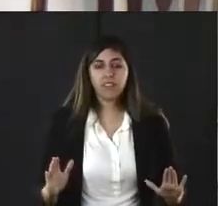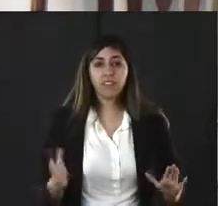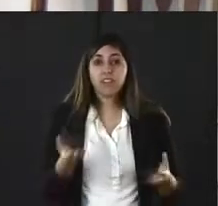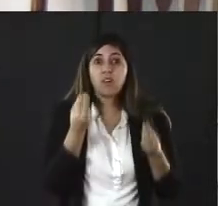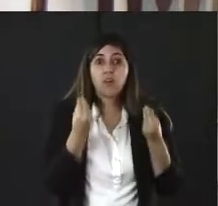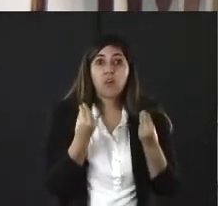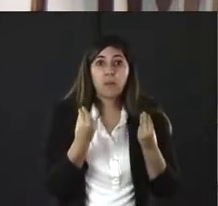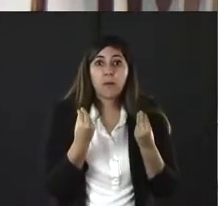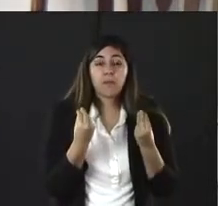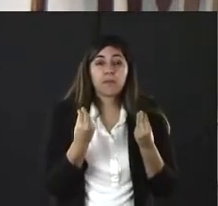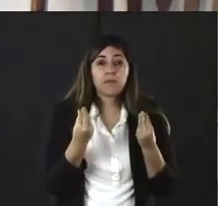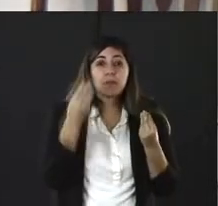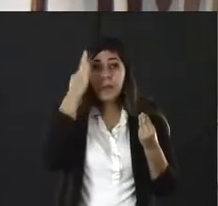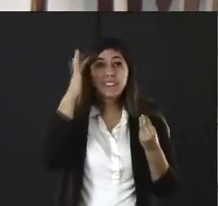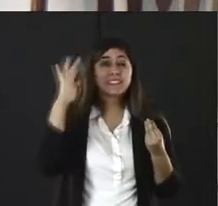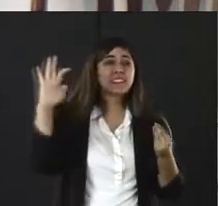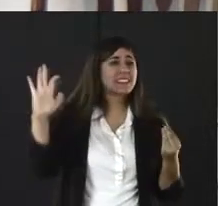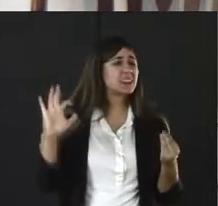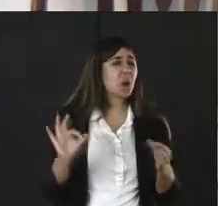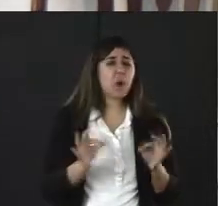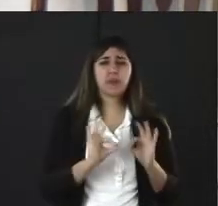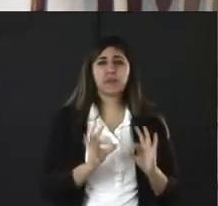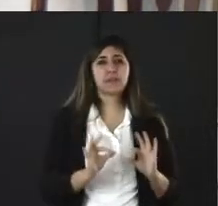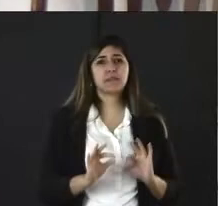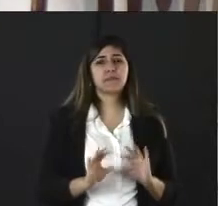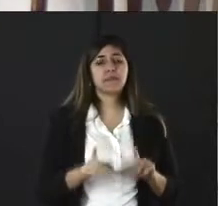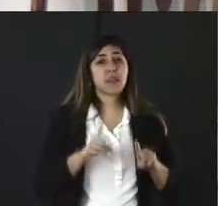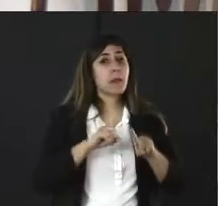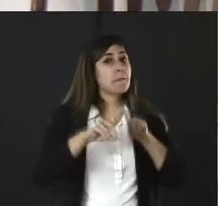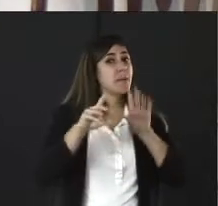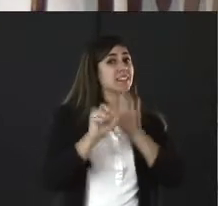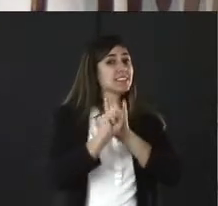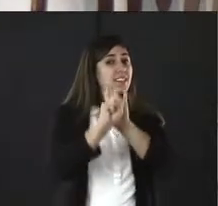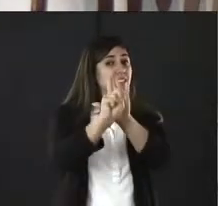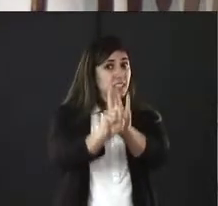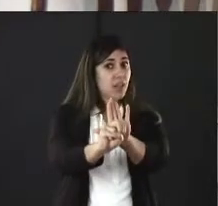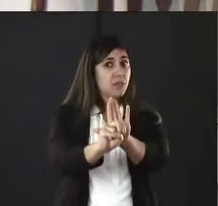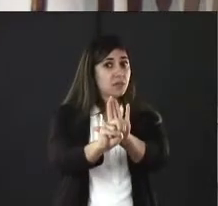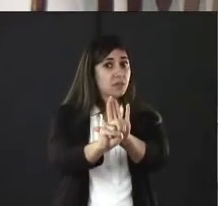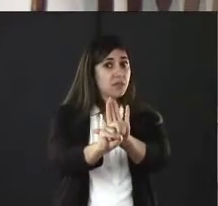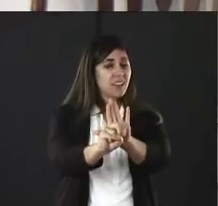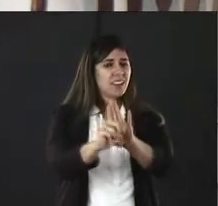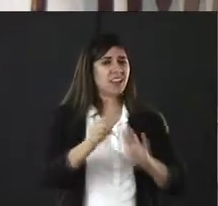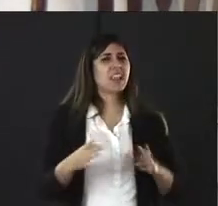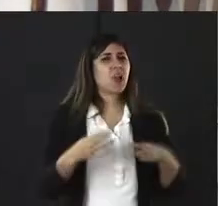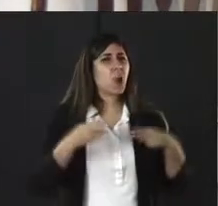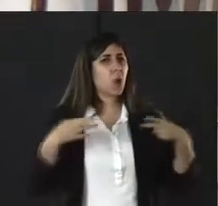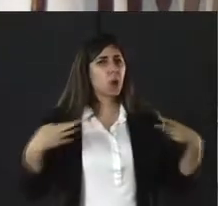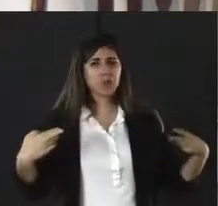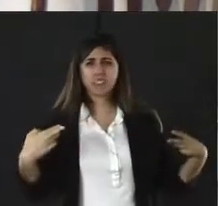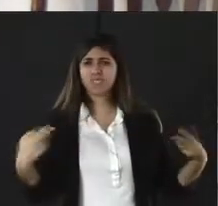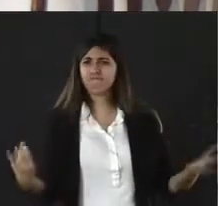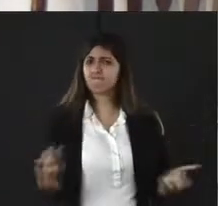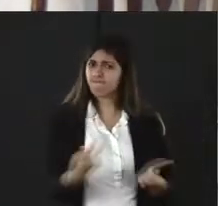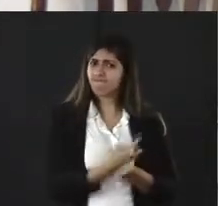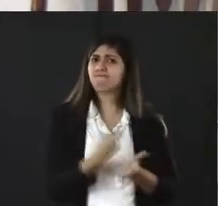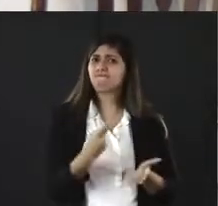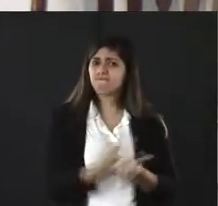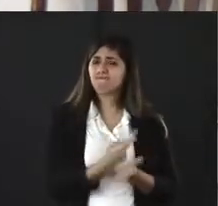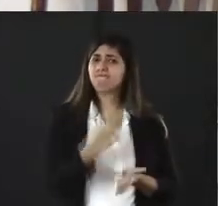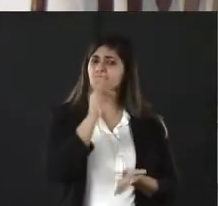nestes 3 meses o chão sinal se é uma evidência de que alguma coisa não vai bem